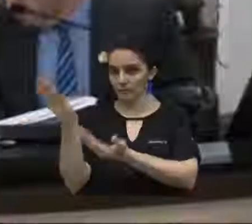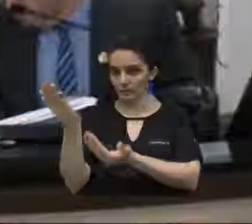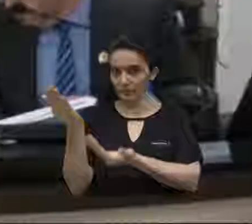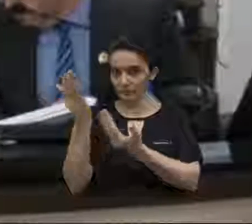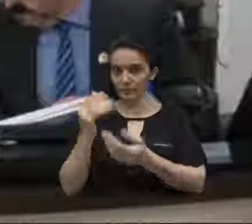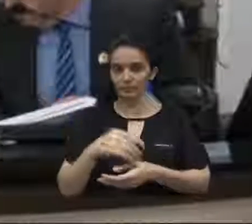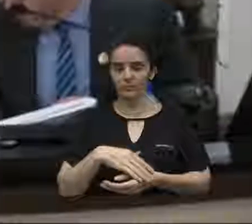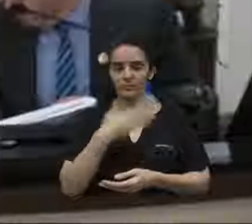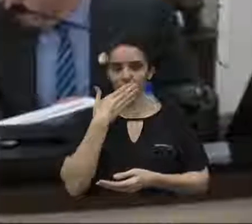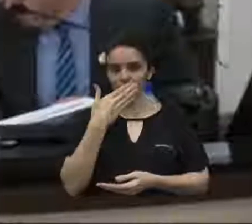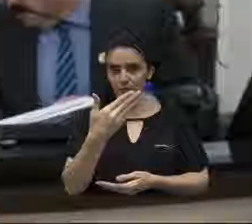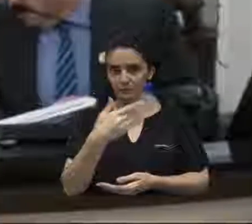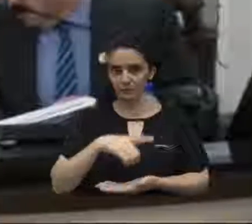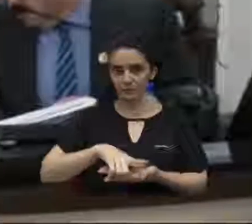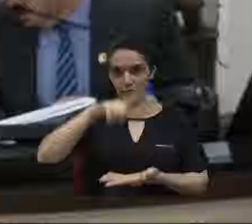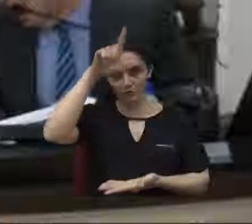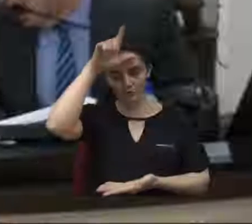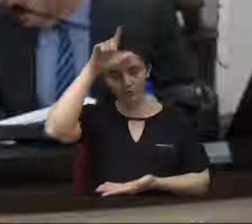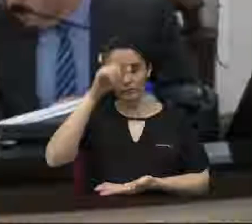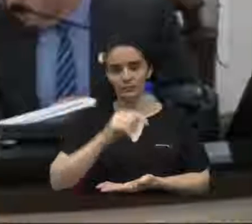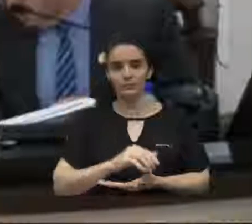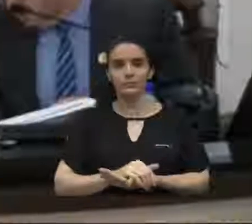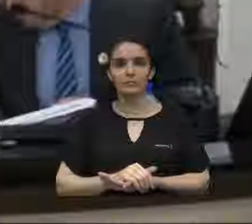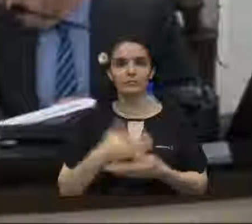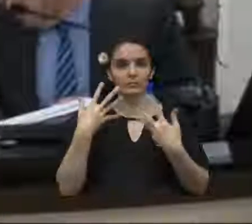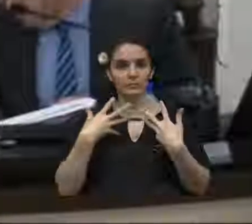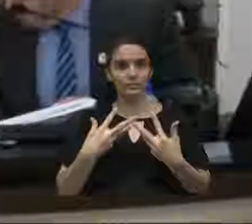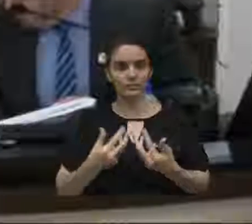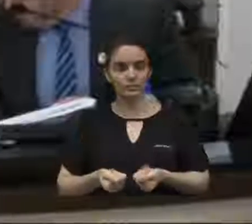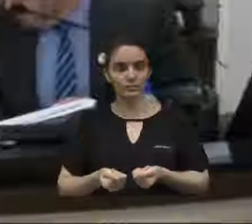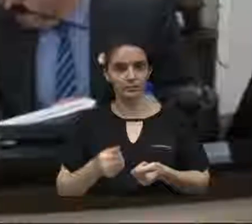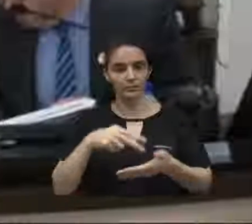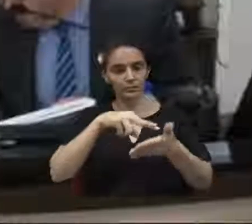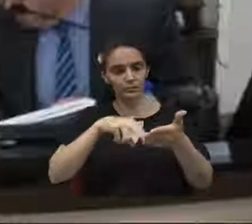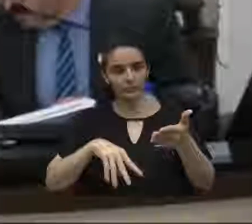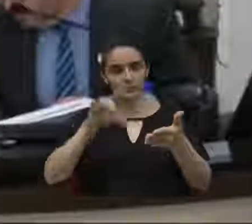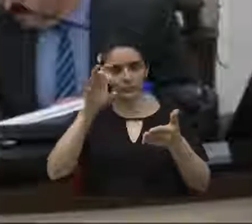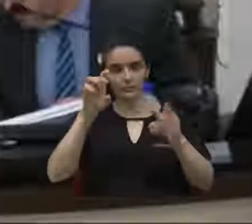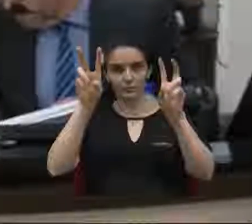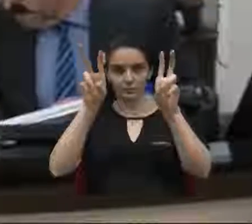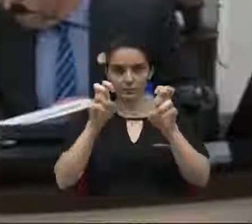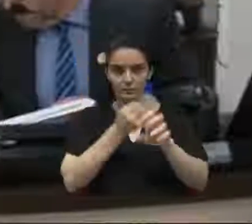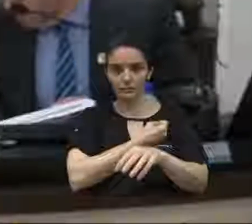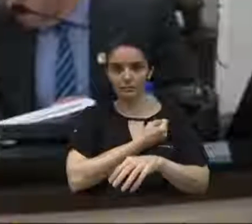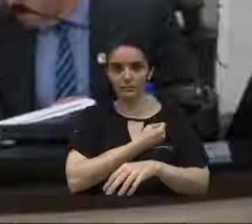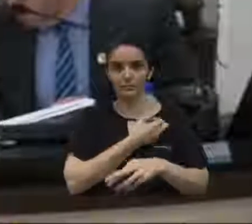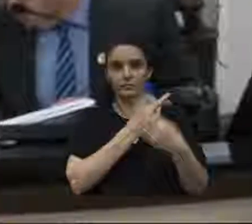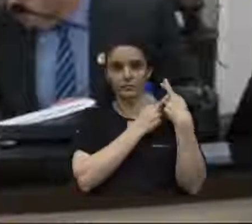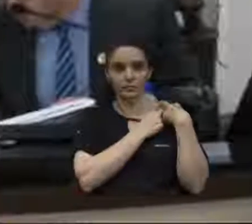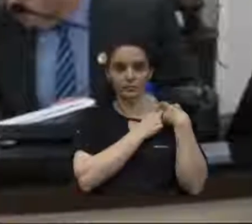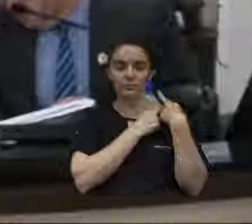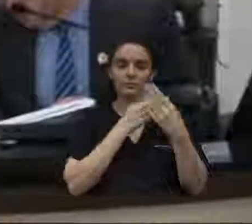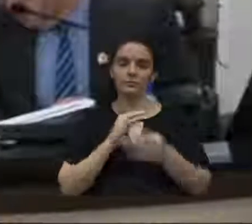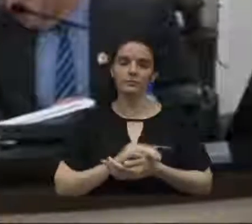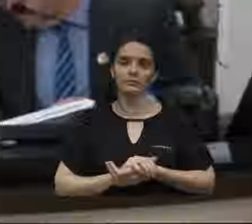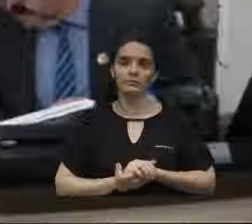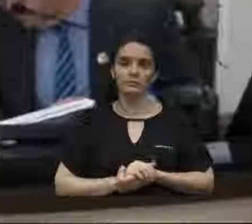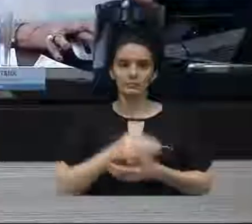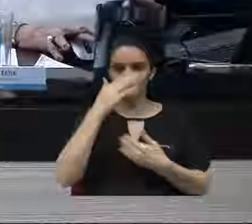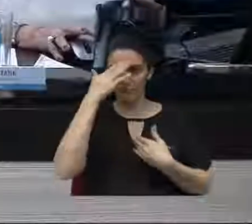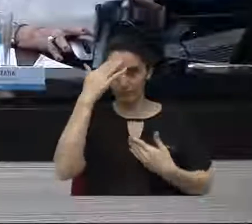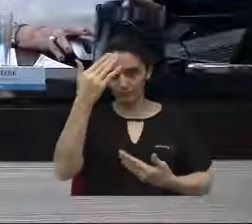que os líderes possam ter anuência deles, para que possa ser lido somente a ementa ao número e o autor dos requerimentos. Obrigado,